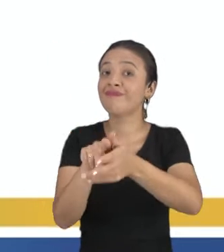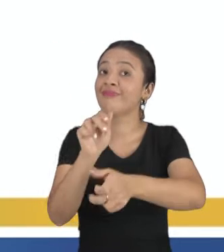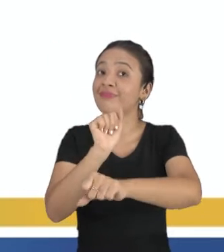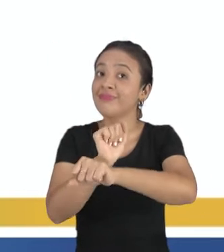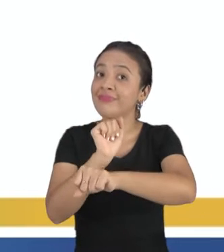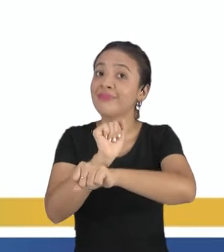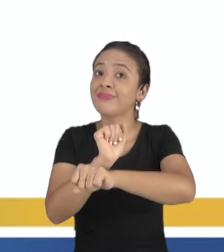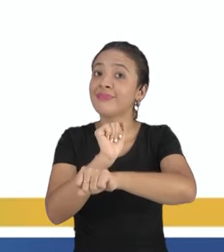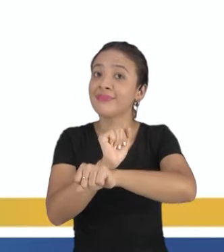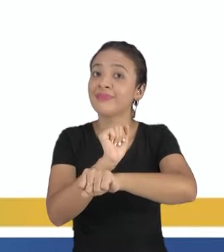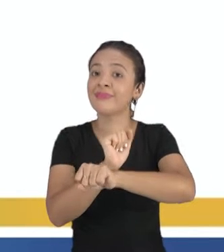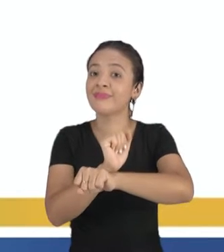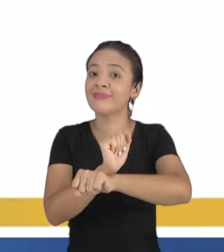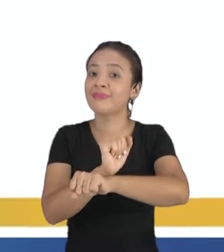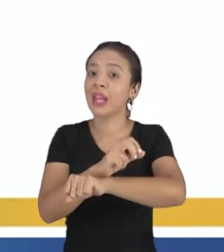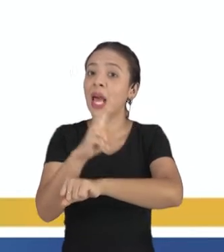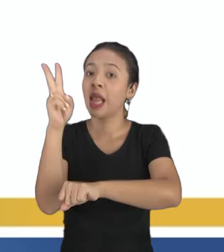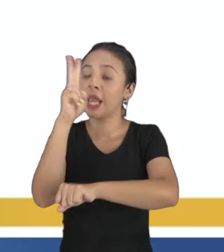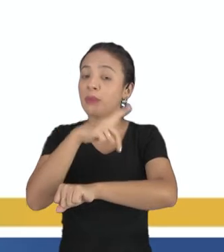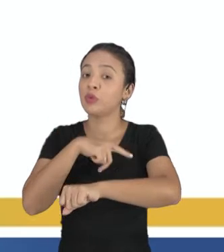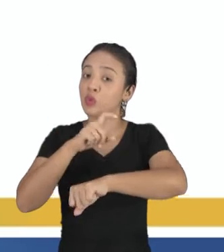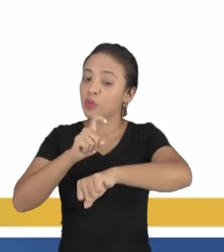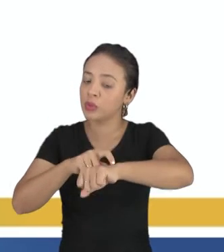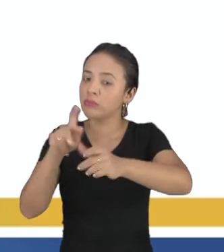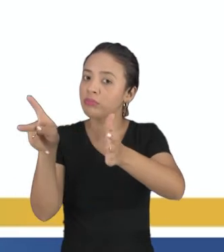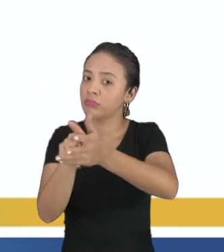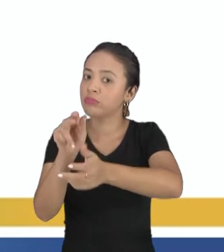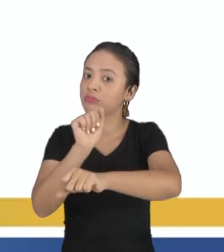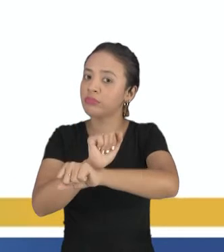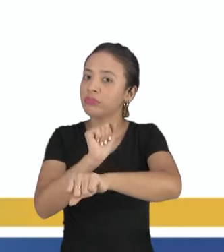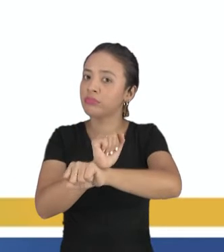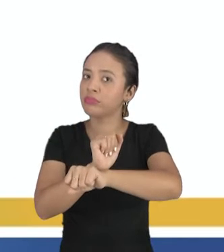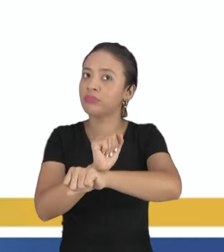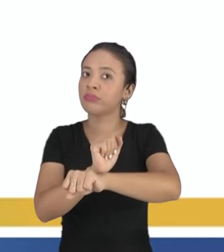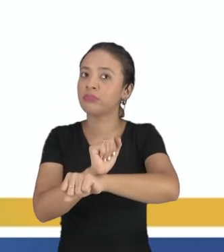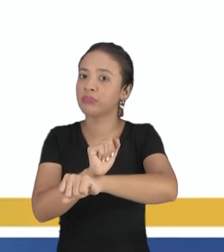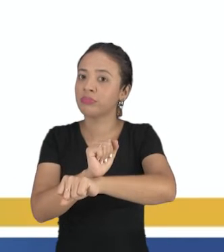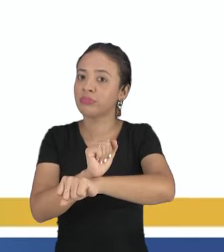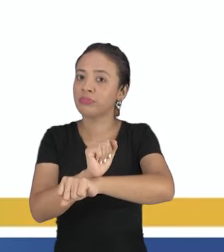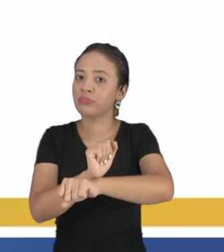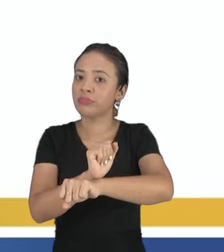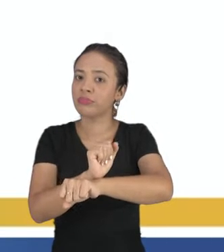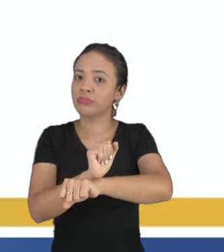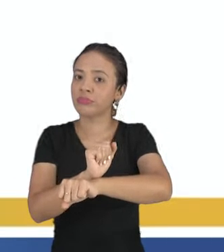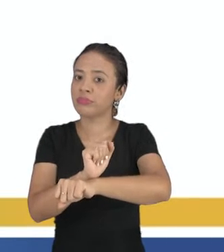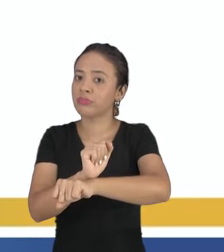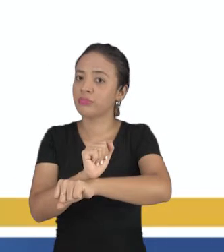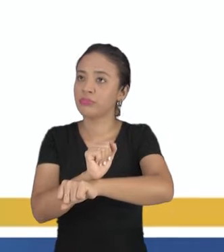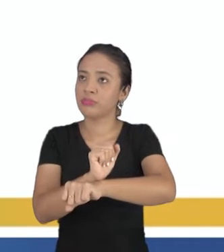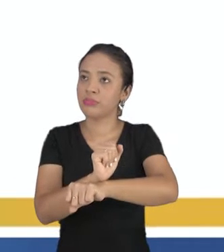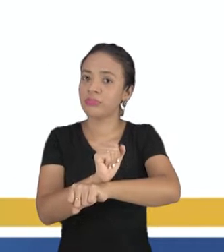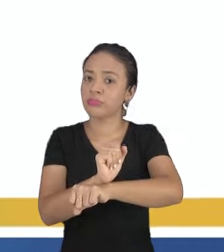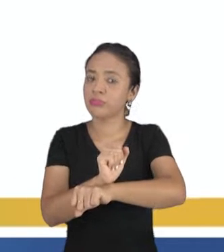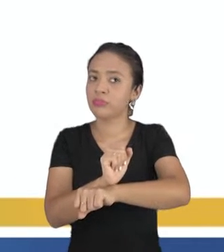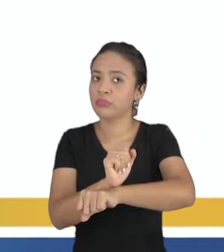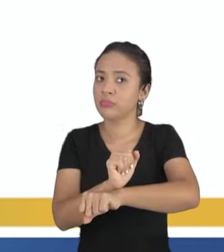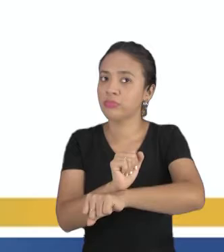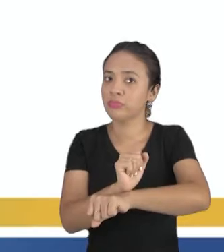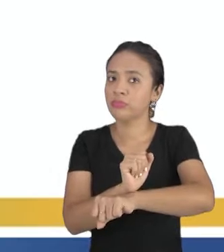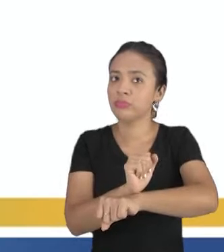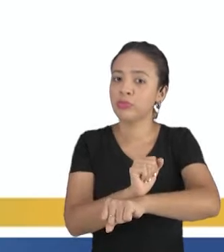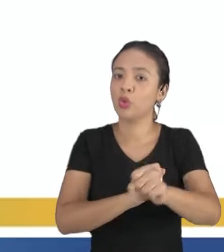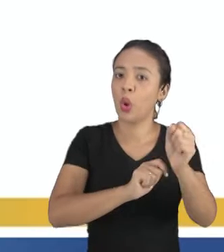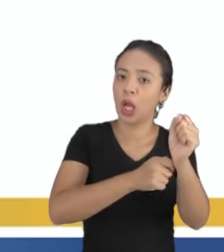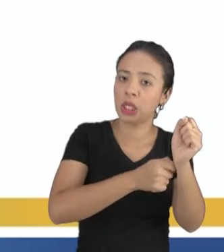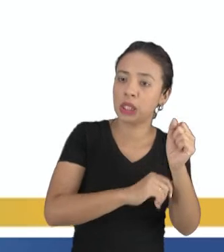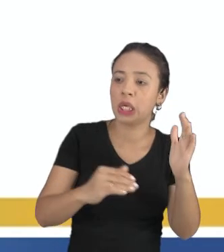espera. Lembrando que ele tinha um tempo de espera de uma questão para outra, de uma questão para outra. de uma